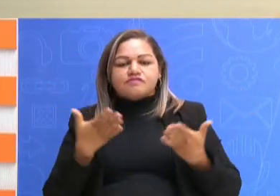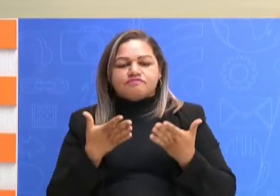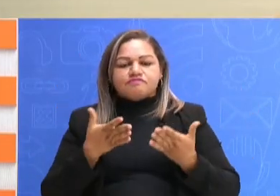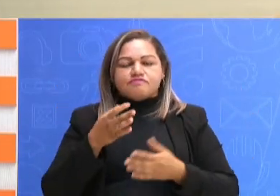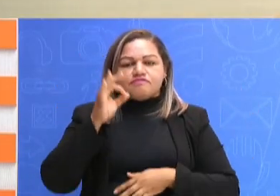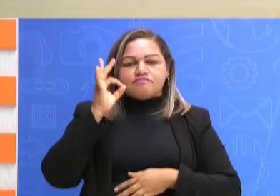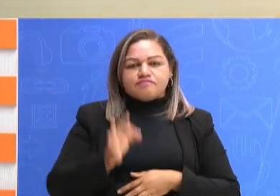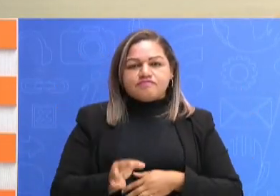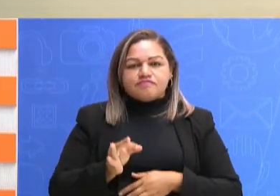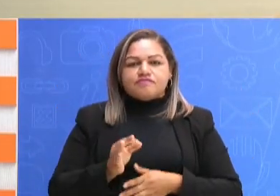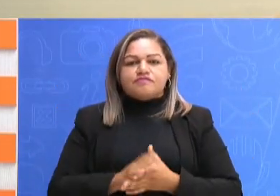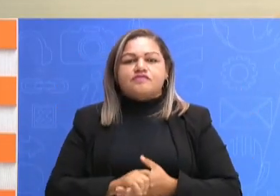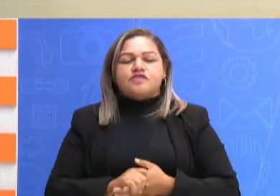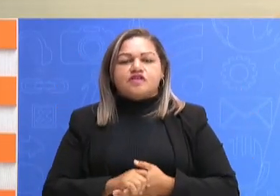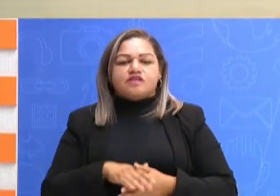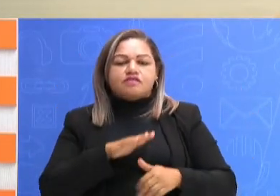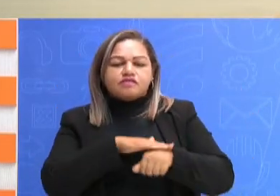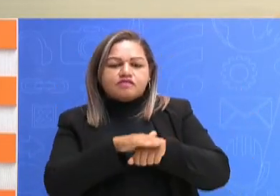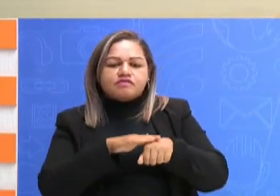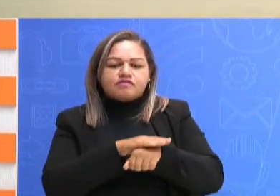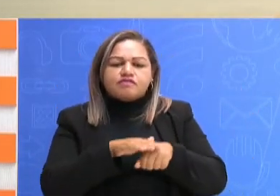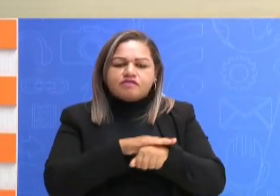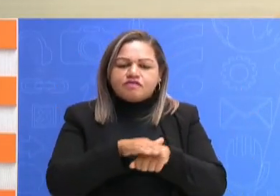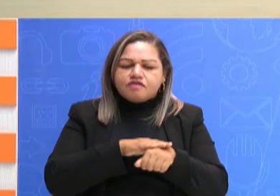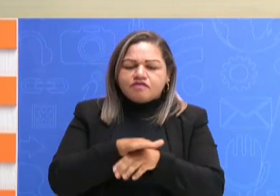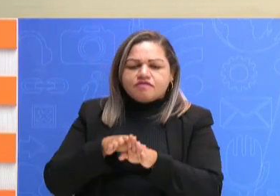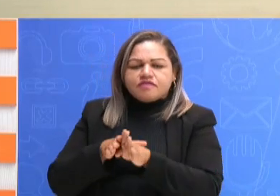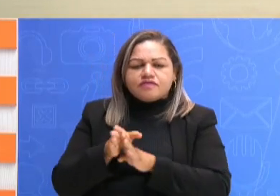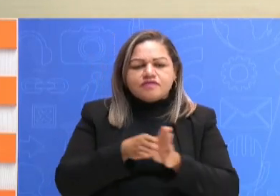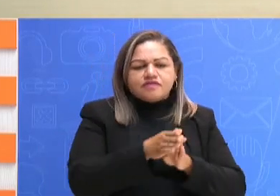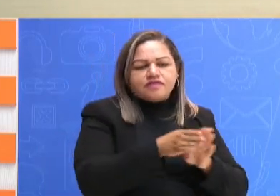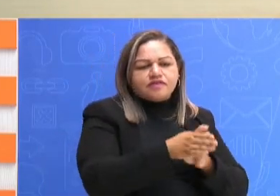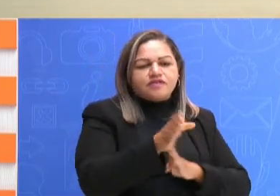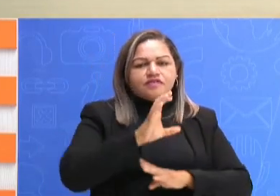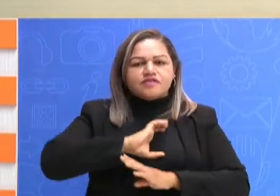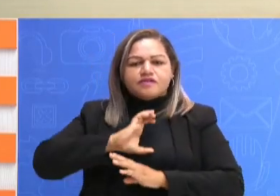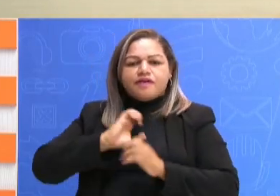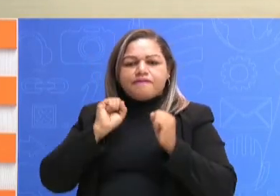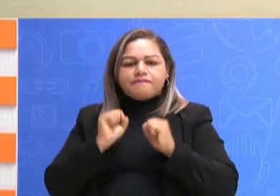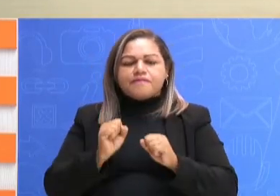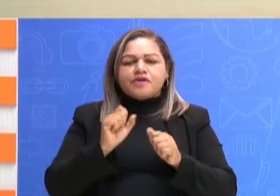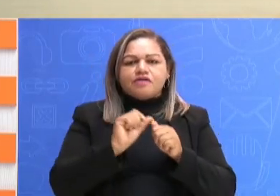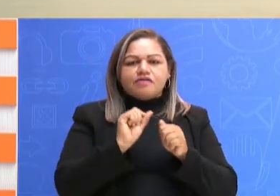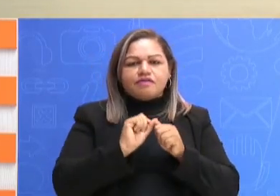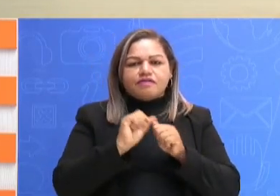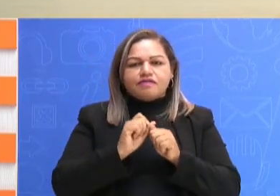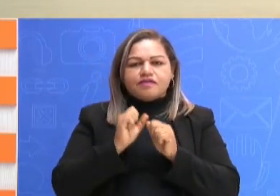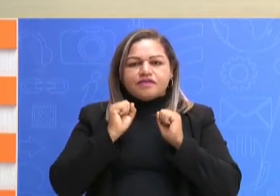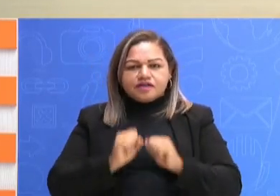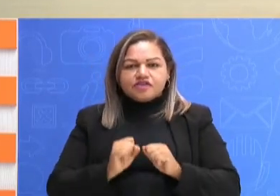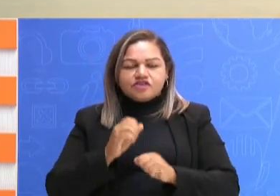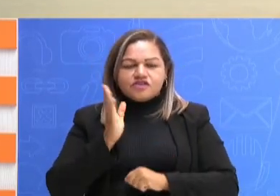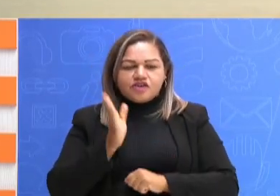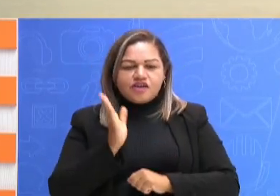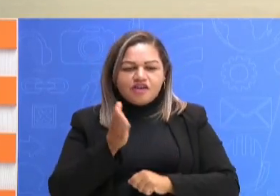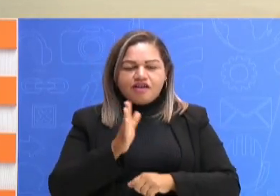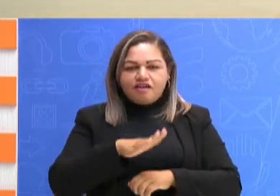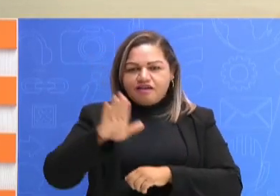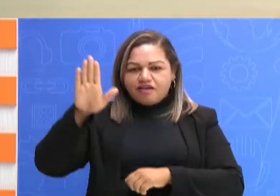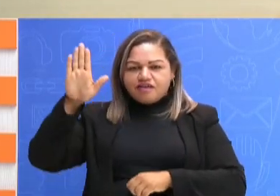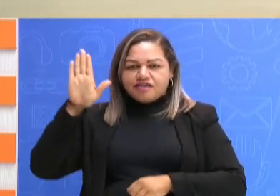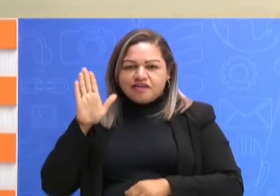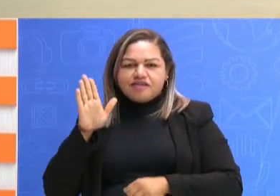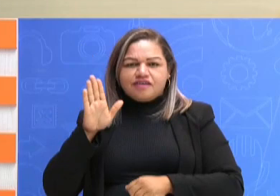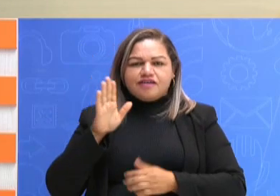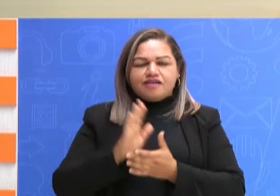certo, conversar e direcionar aquilo que Caxias pode fazer. Caxias já elegeu governador,